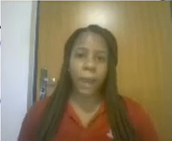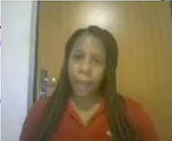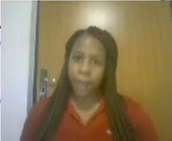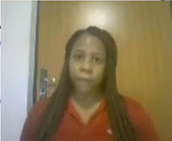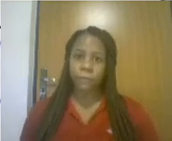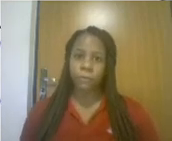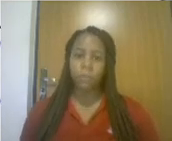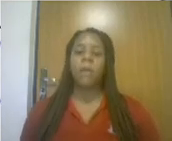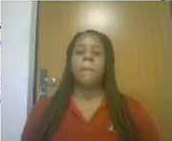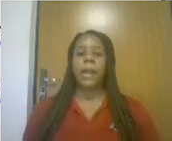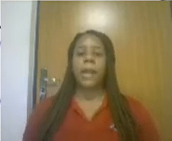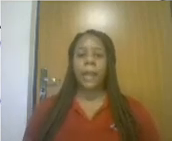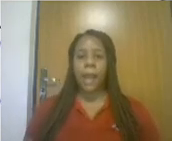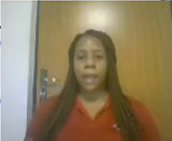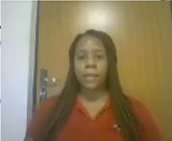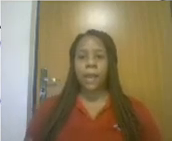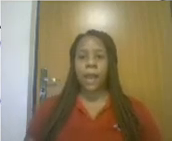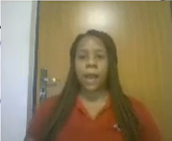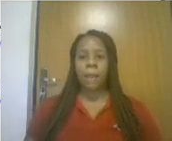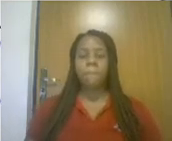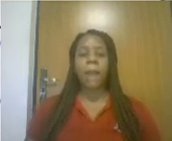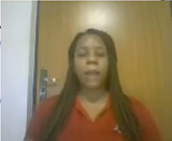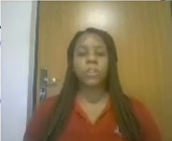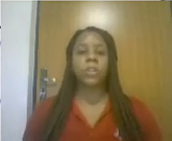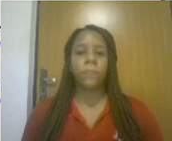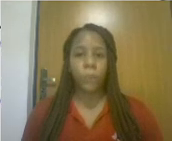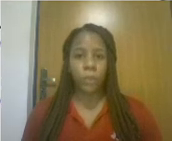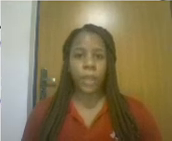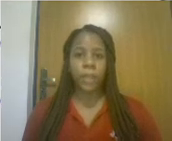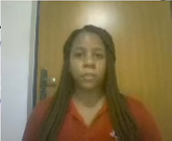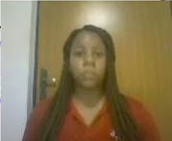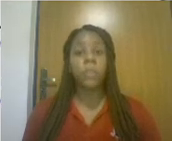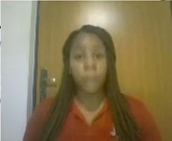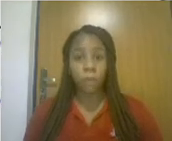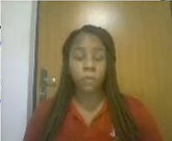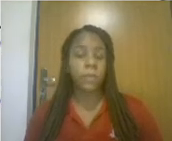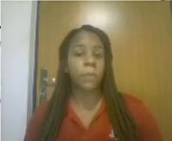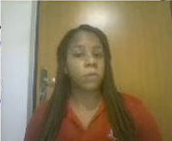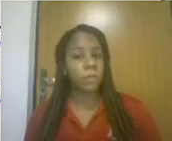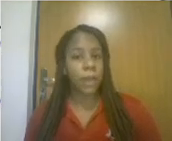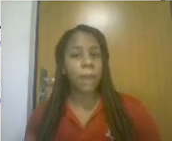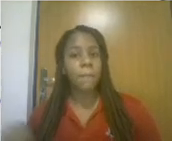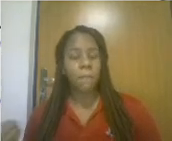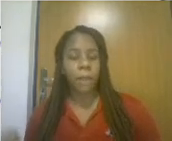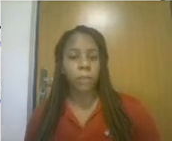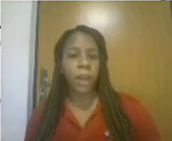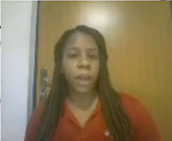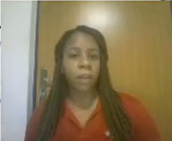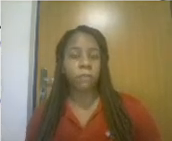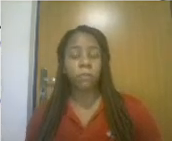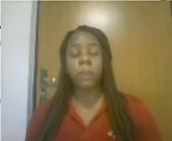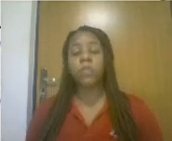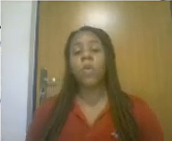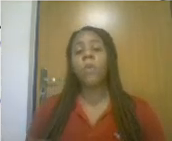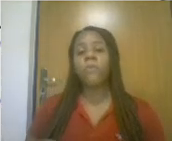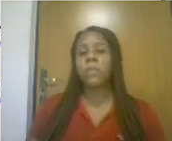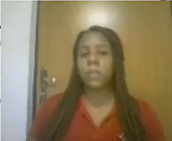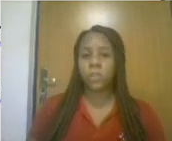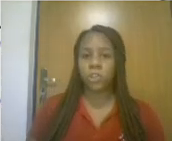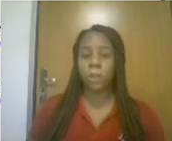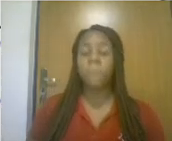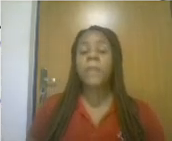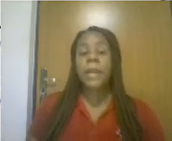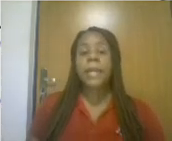um parágrafo para cada parte do texto? Não, você pode usar mais parágrafos. Mas como